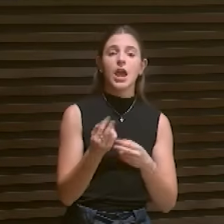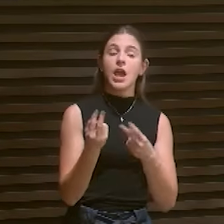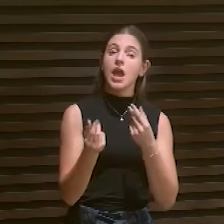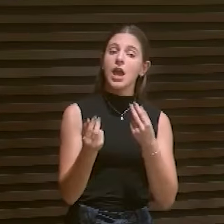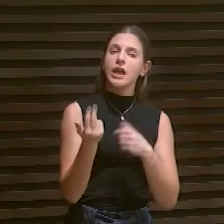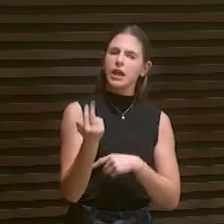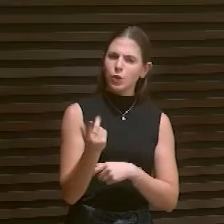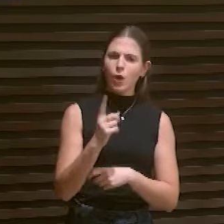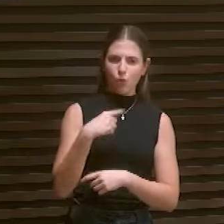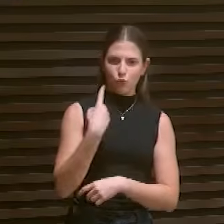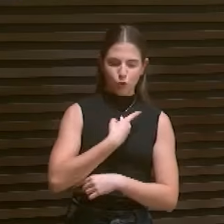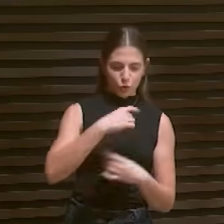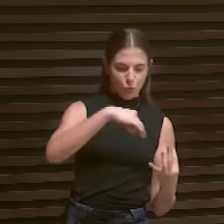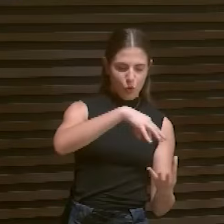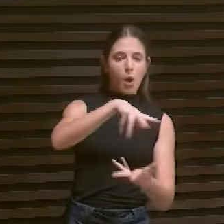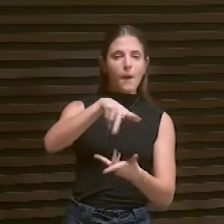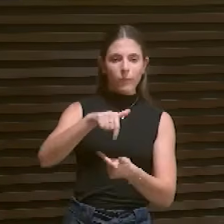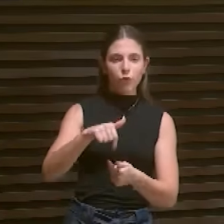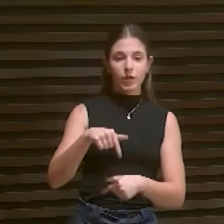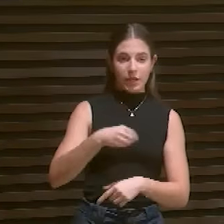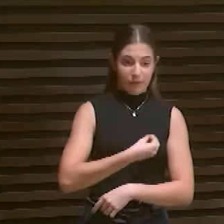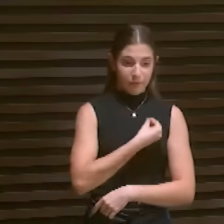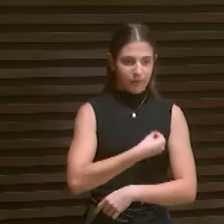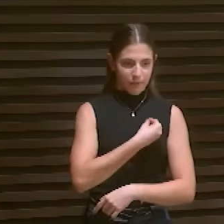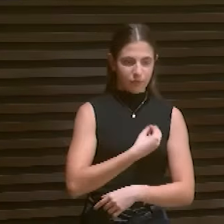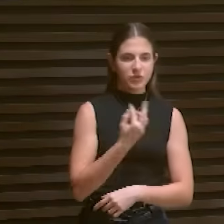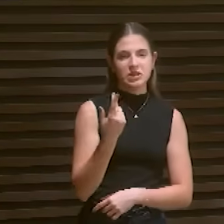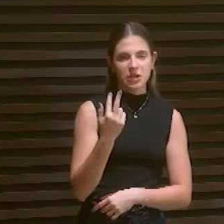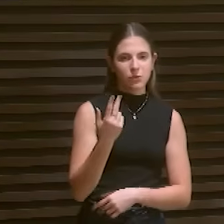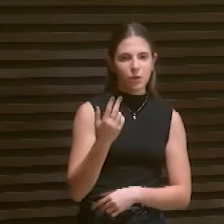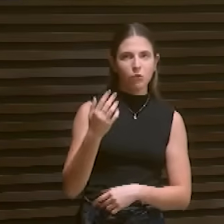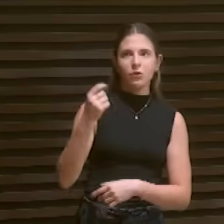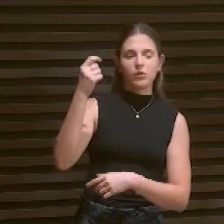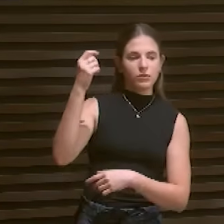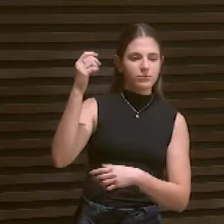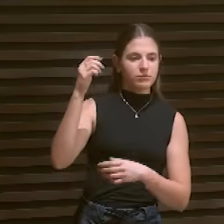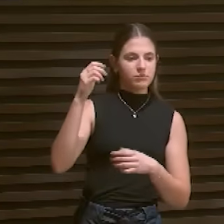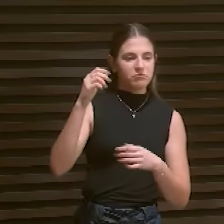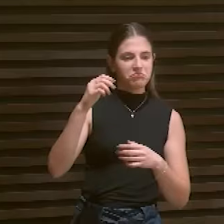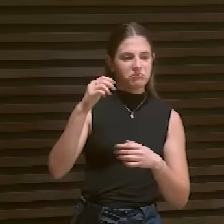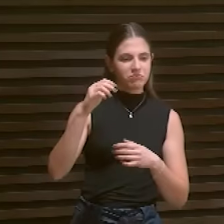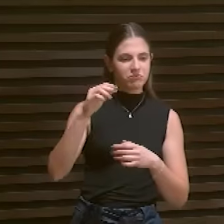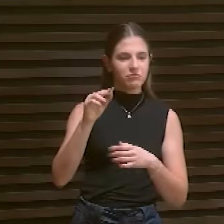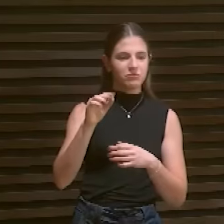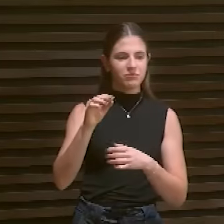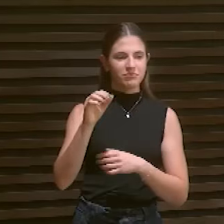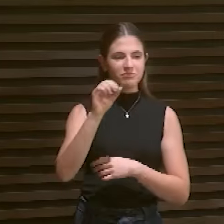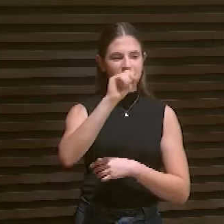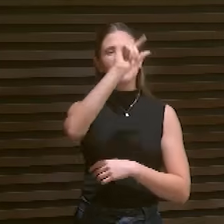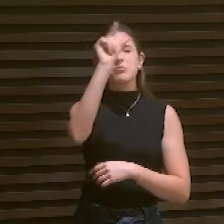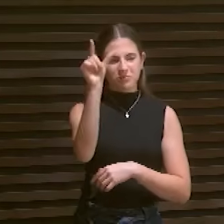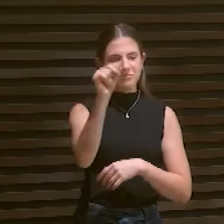planeta Terra em relação a qualquer outro planeta. Mundo tem esse contexto. O universo